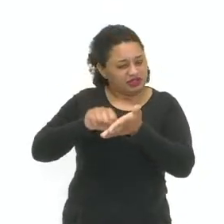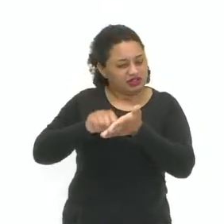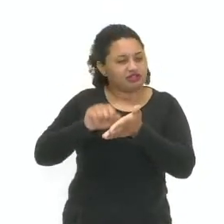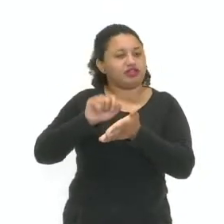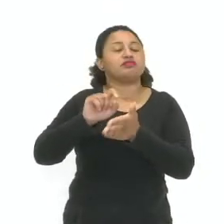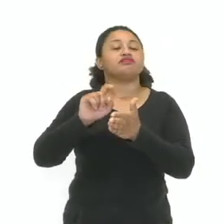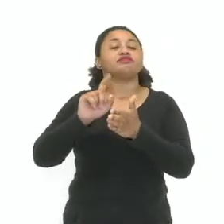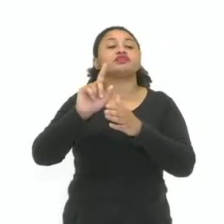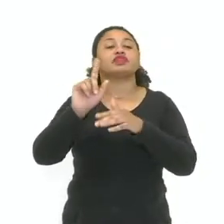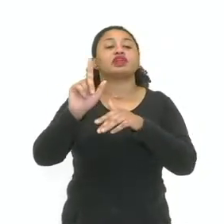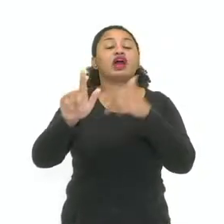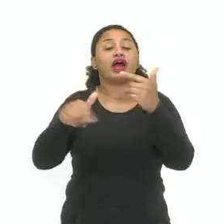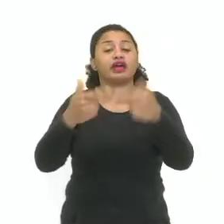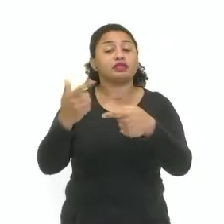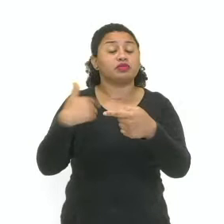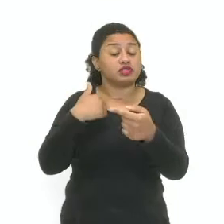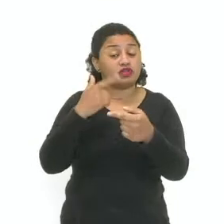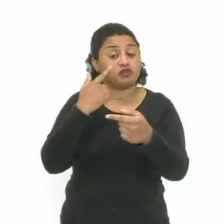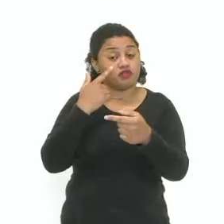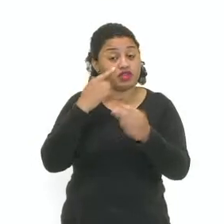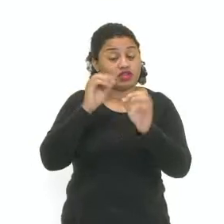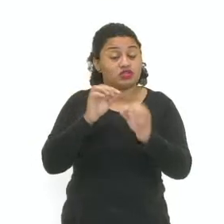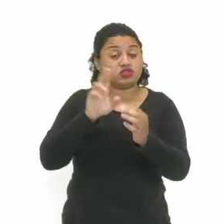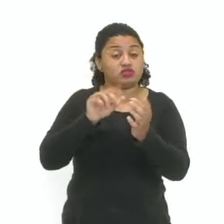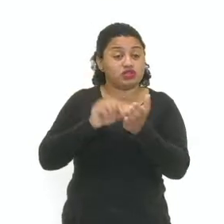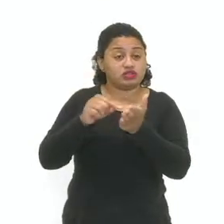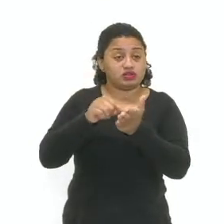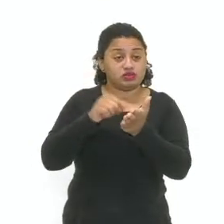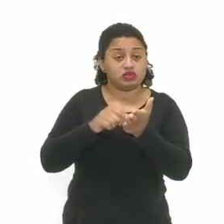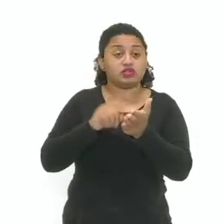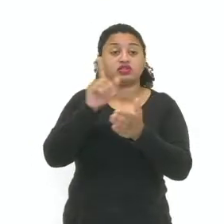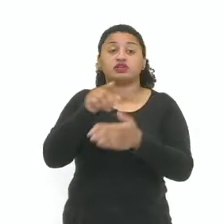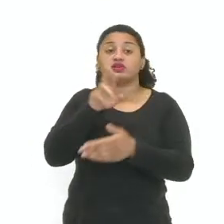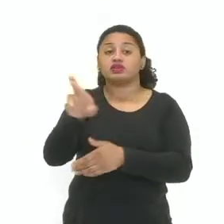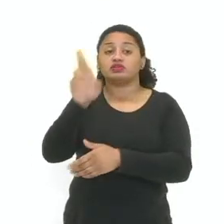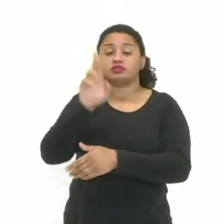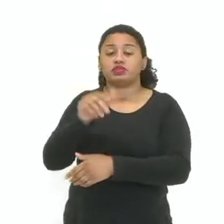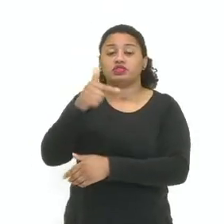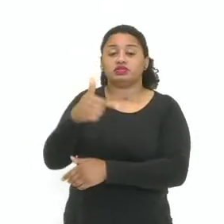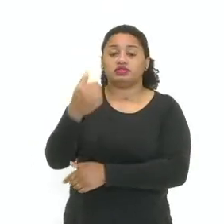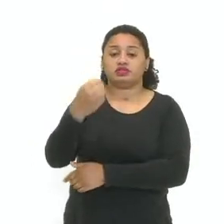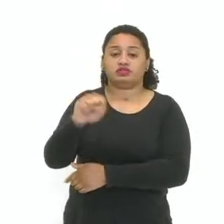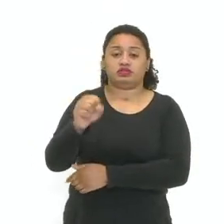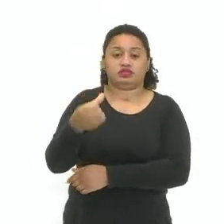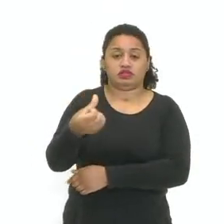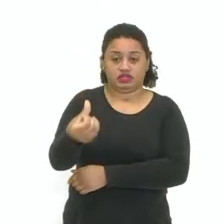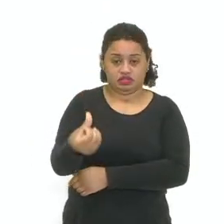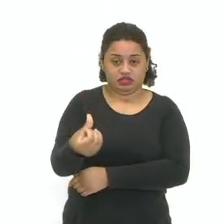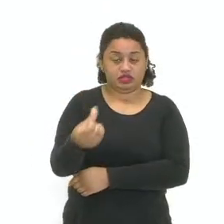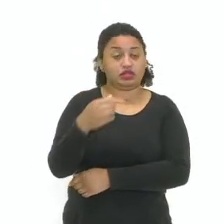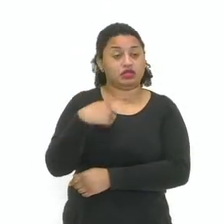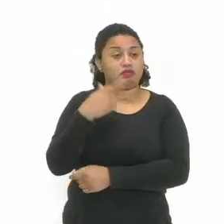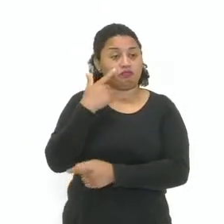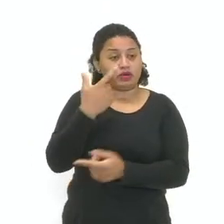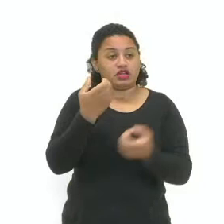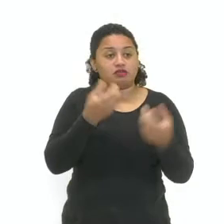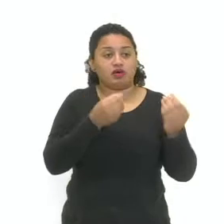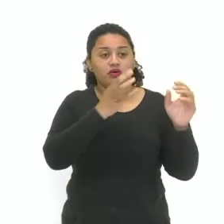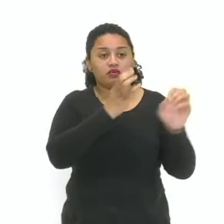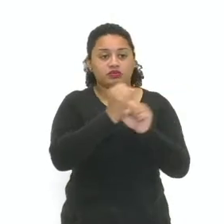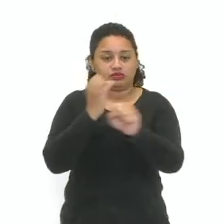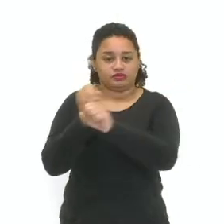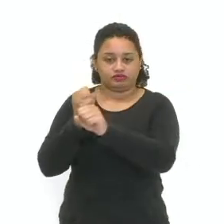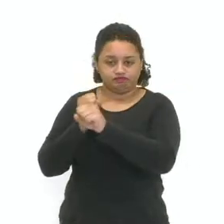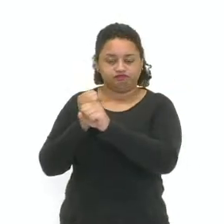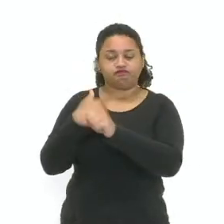pode até fazer a conferência, né, usando a calculadora. Então, 1716 dividido por 6, eu chego